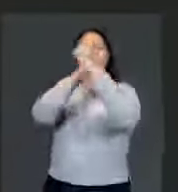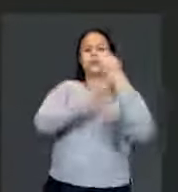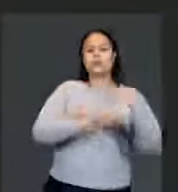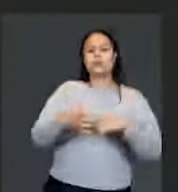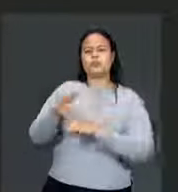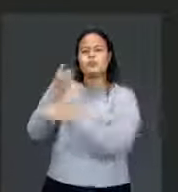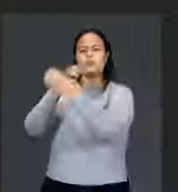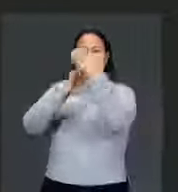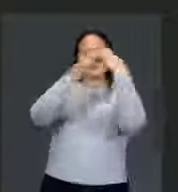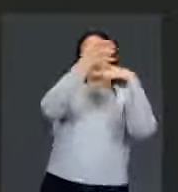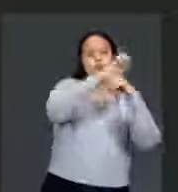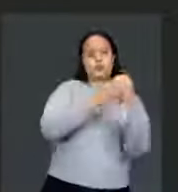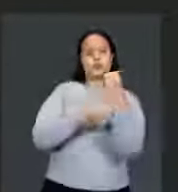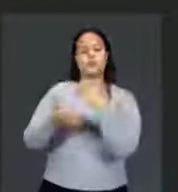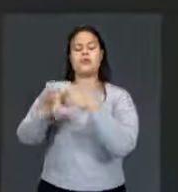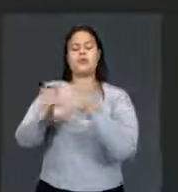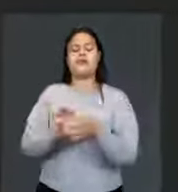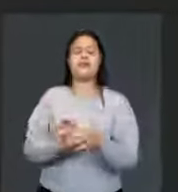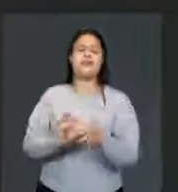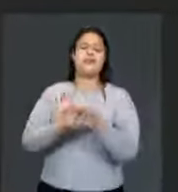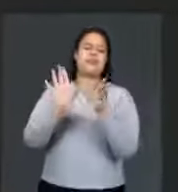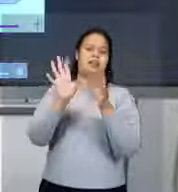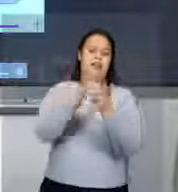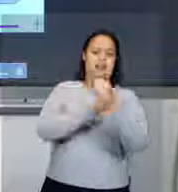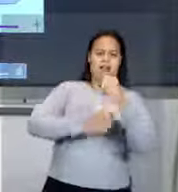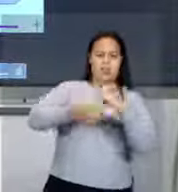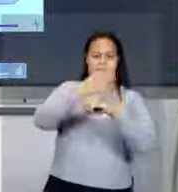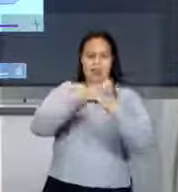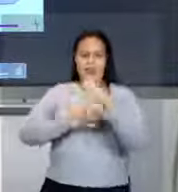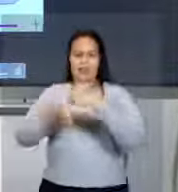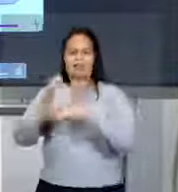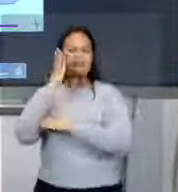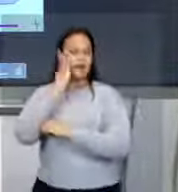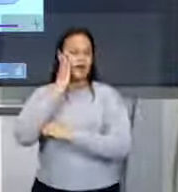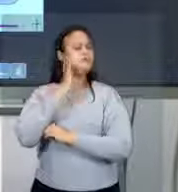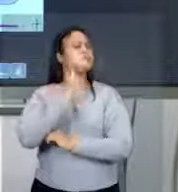que são esses elétrons livres que se movimentam.